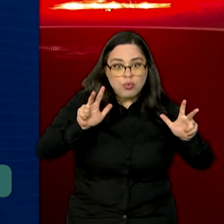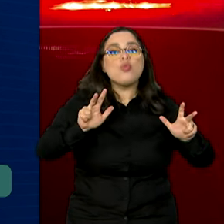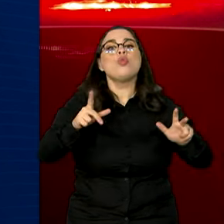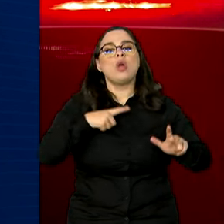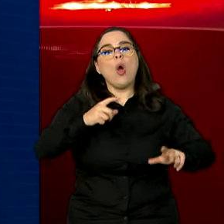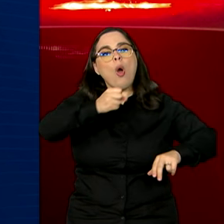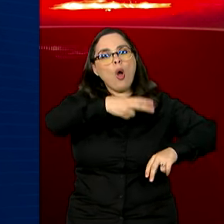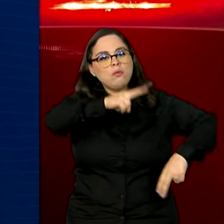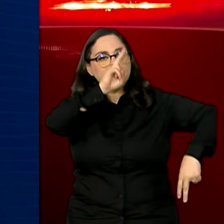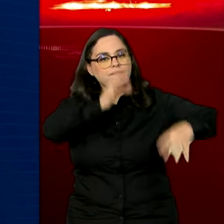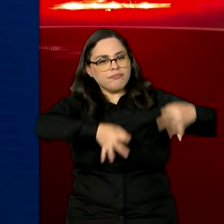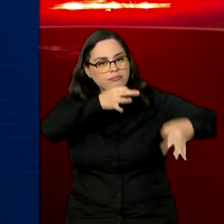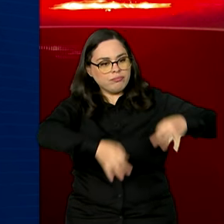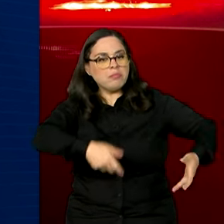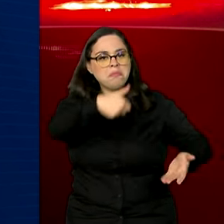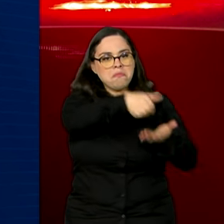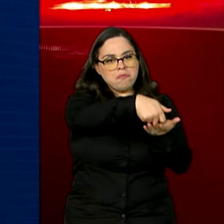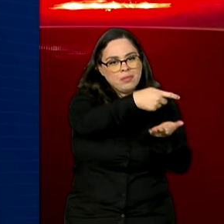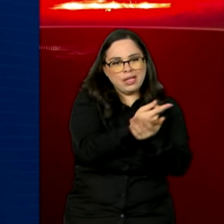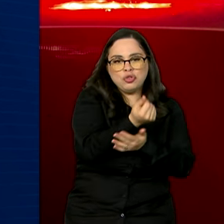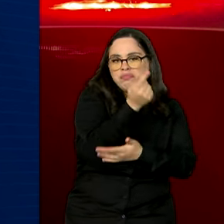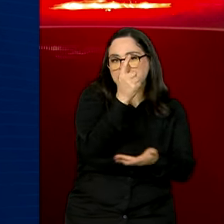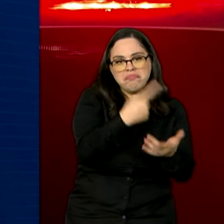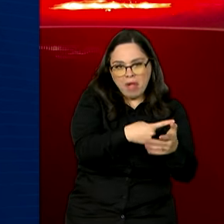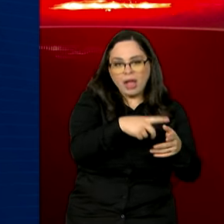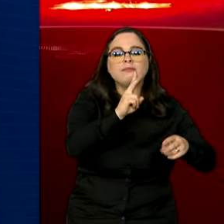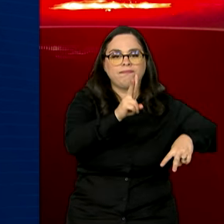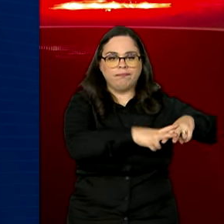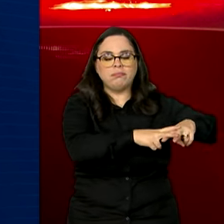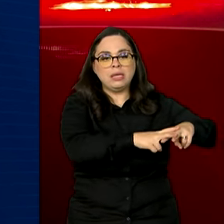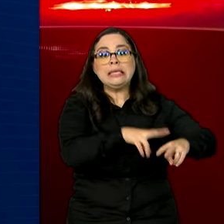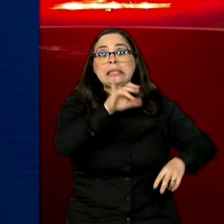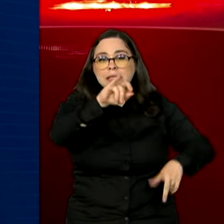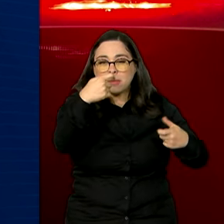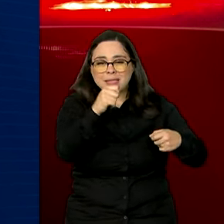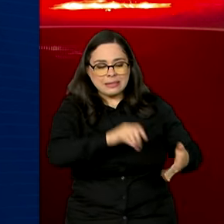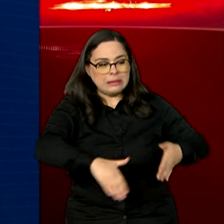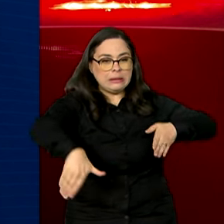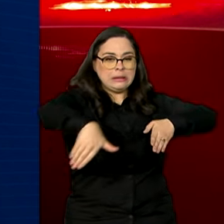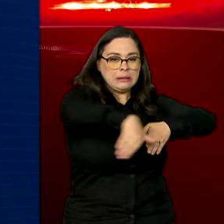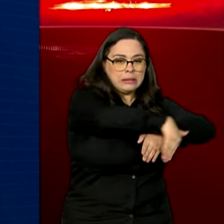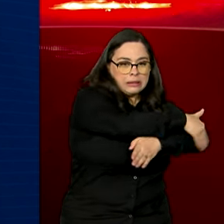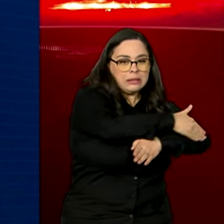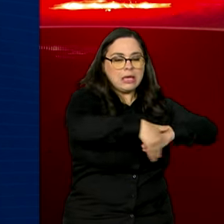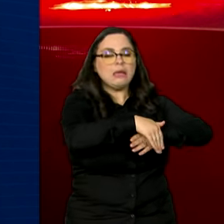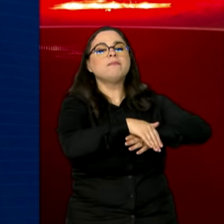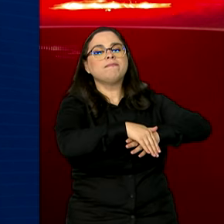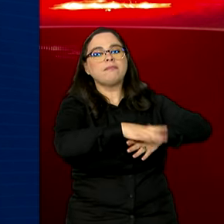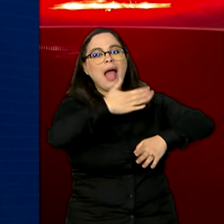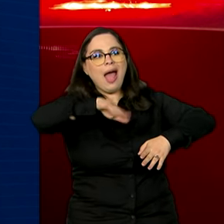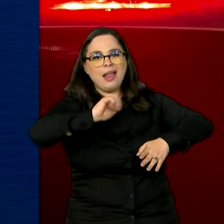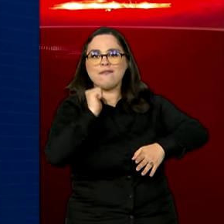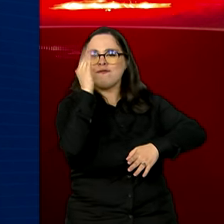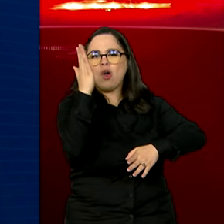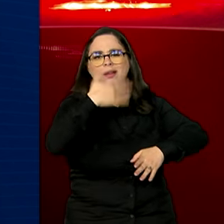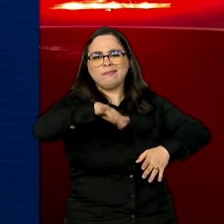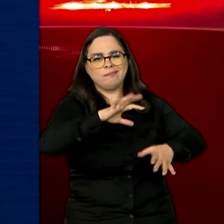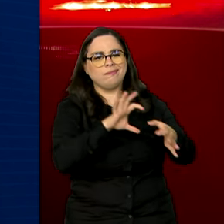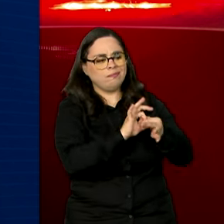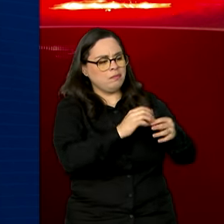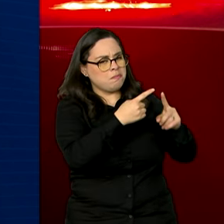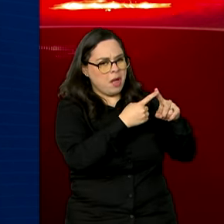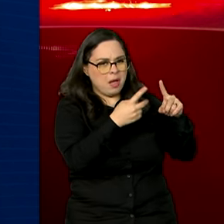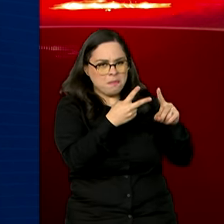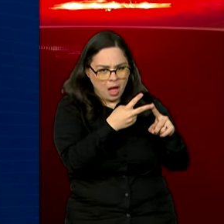condenatória por crime inafiançável. E se for necessário bloquear alguma rodovia federal fora das situações de